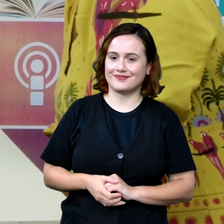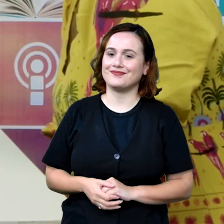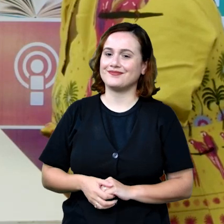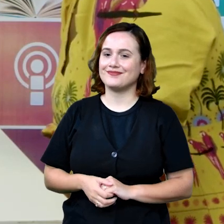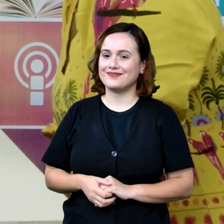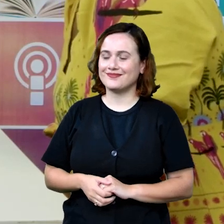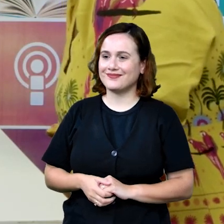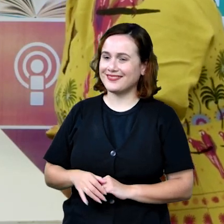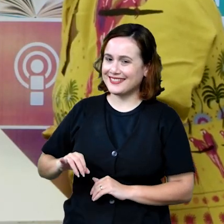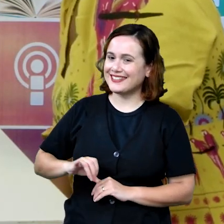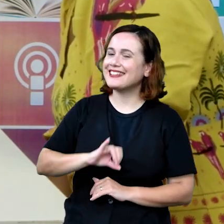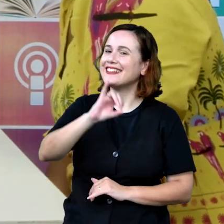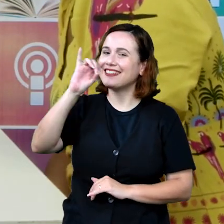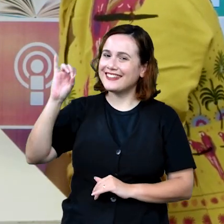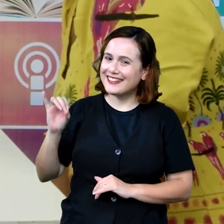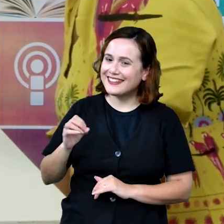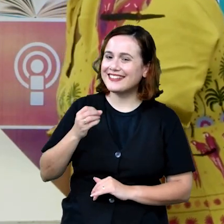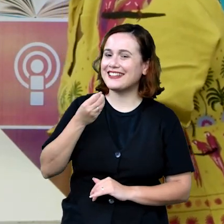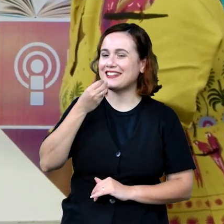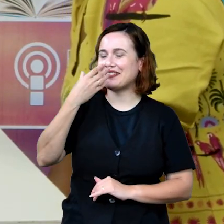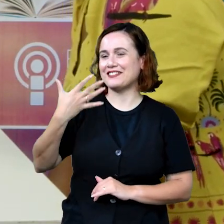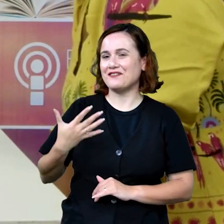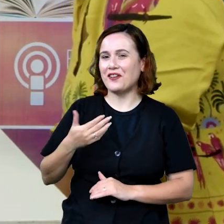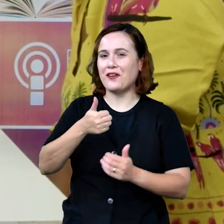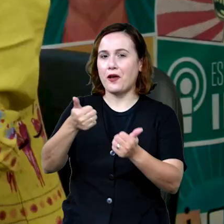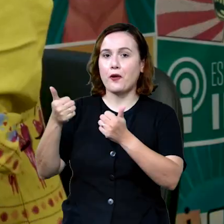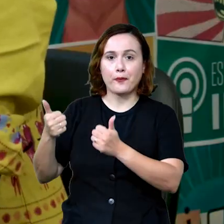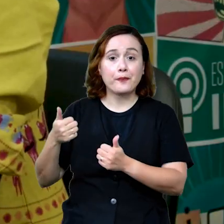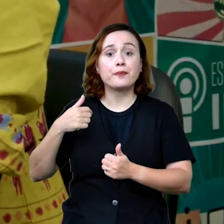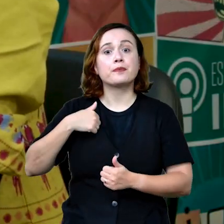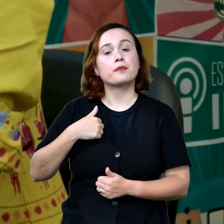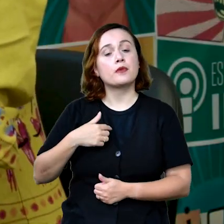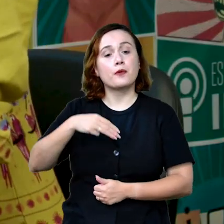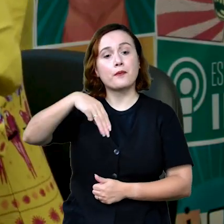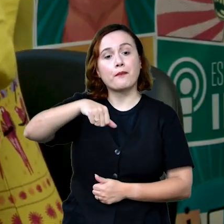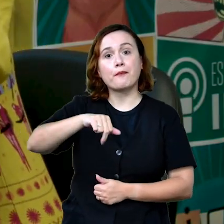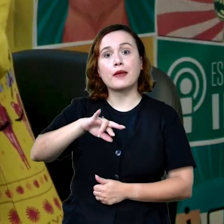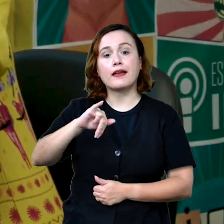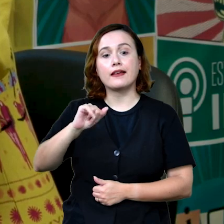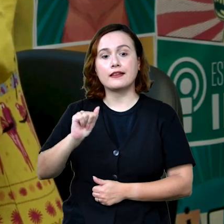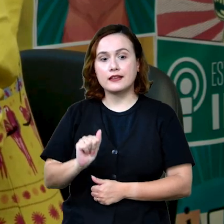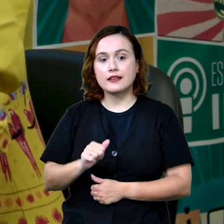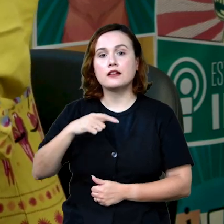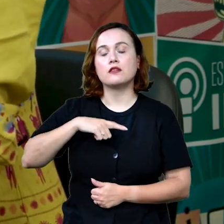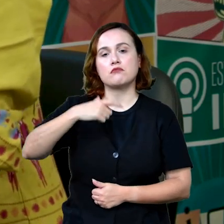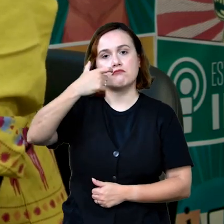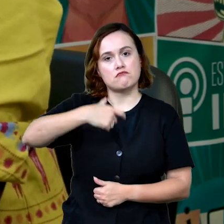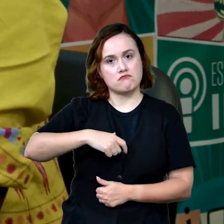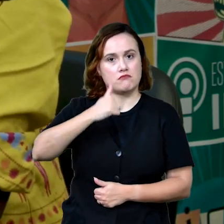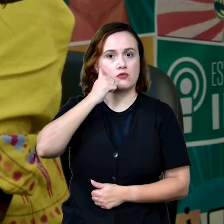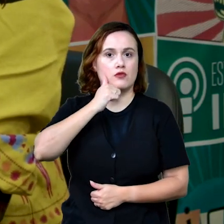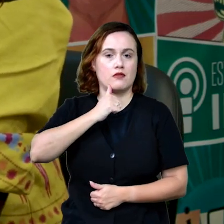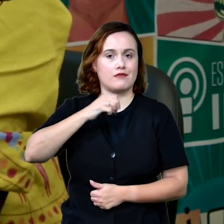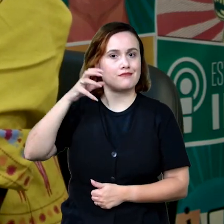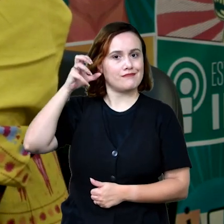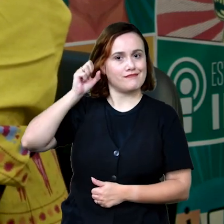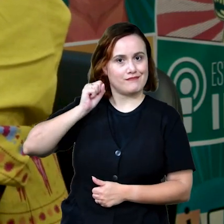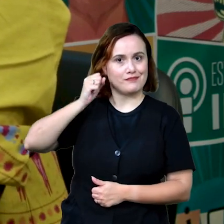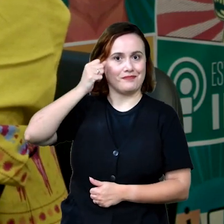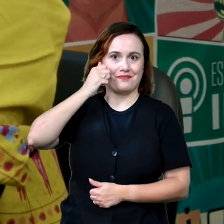certeza. Olá para todas as pessoas que estão ouvindo a gente. Eu sou Maíra de Deus Brito, eu sou uma mulher